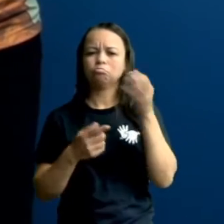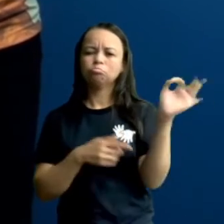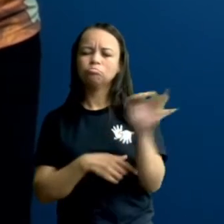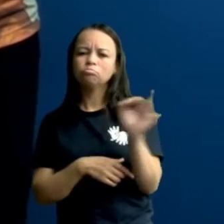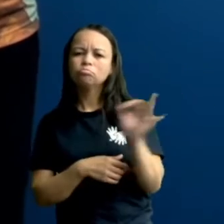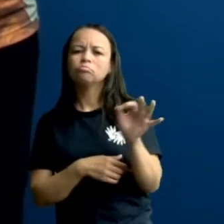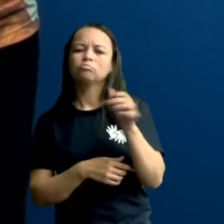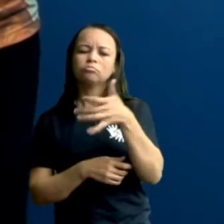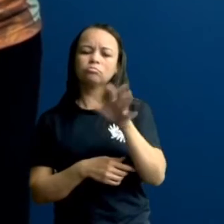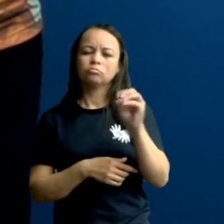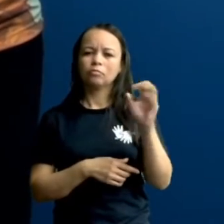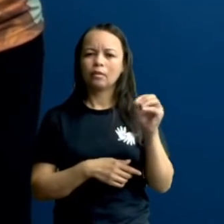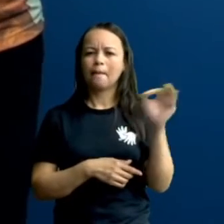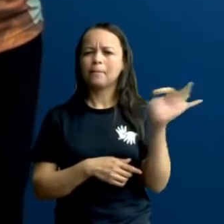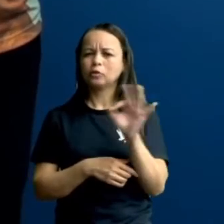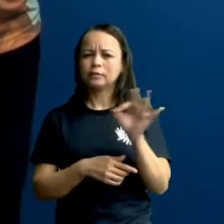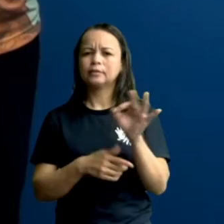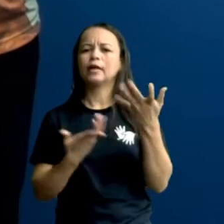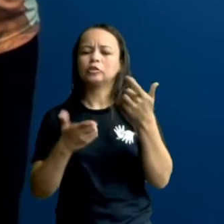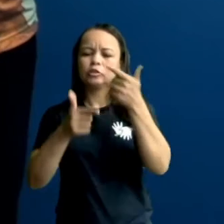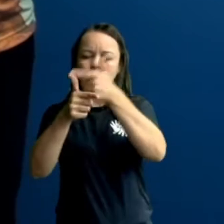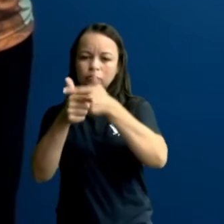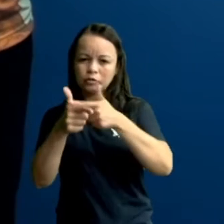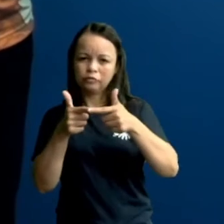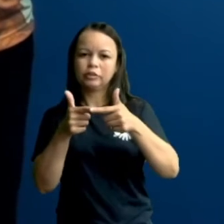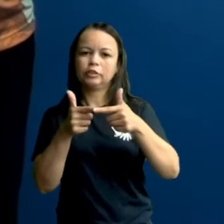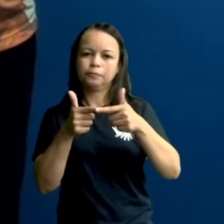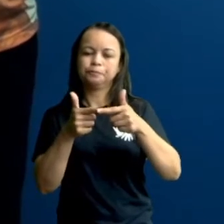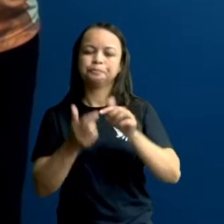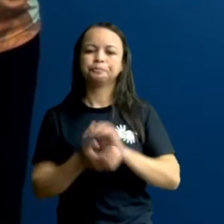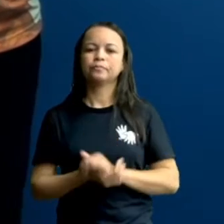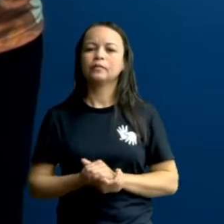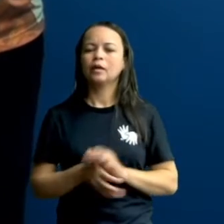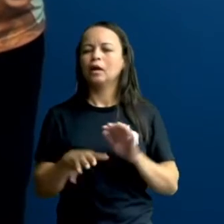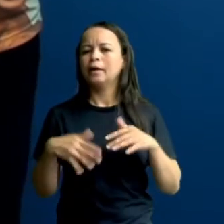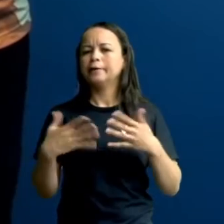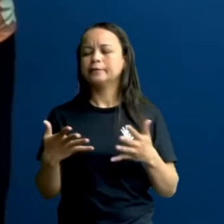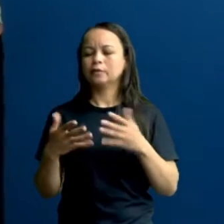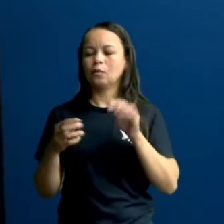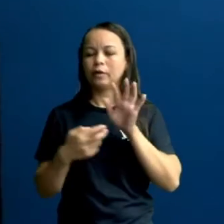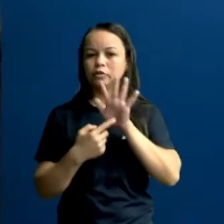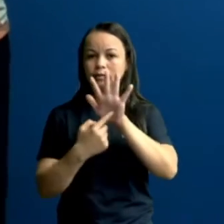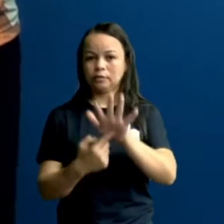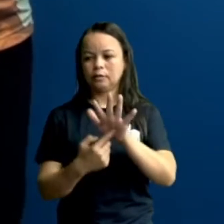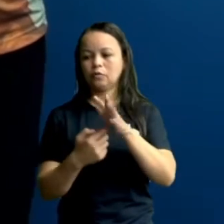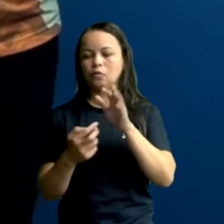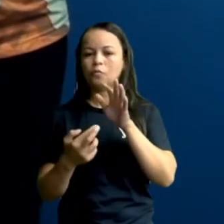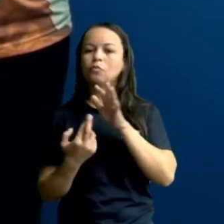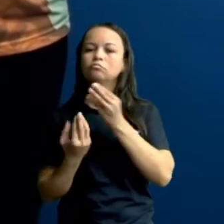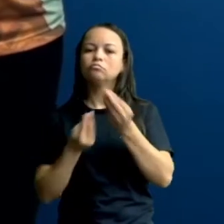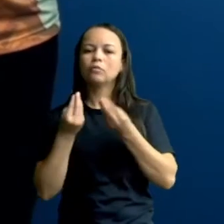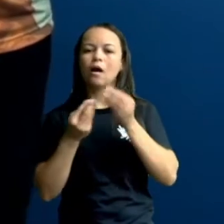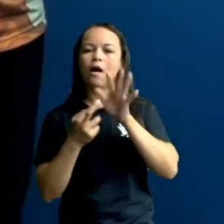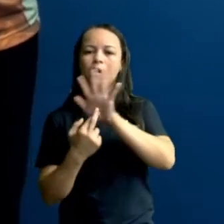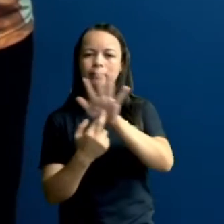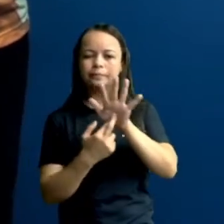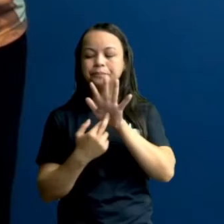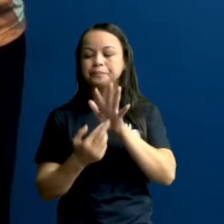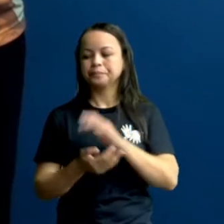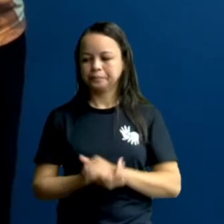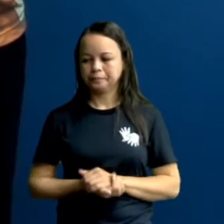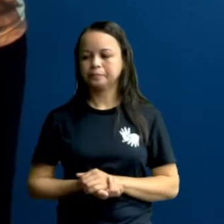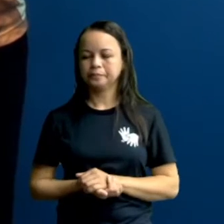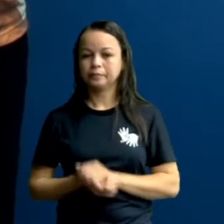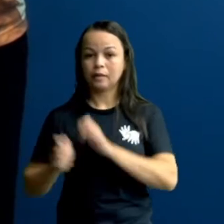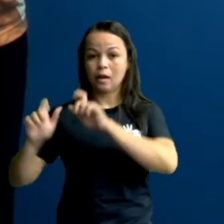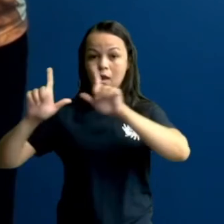de porcentagem e de que eu estou dividindo por 100. Então, preste atenção na tela para ver como fica essa representação. O 100% é a